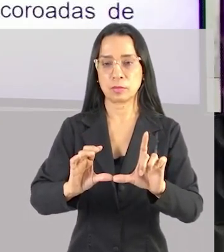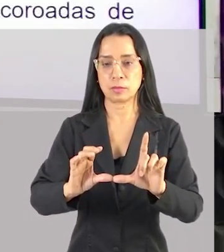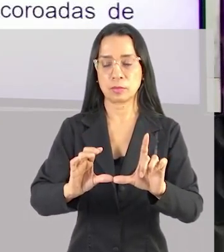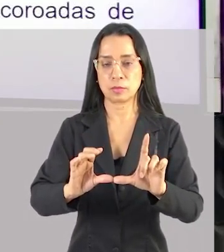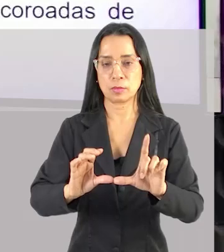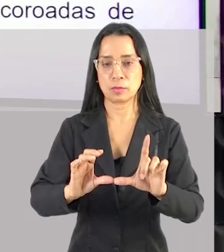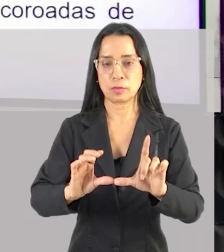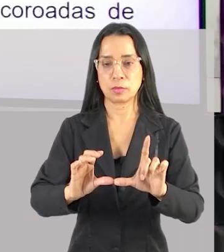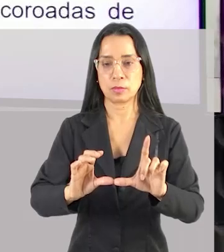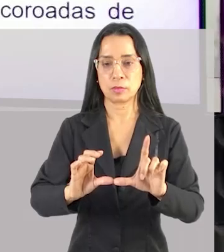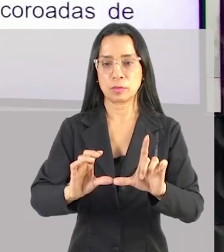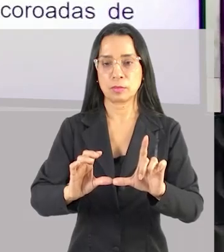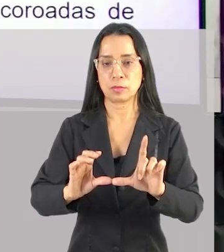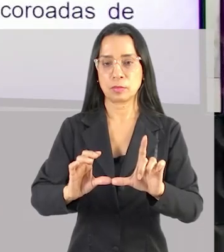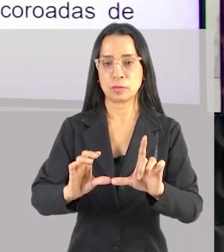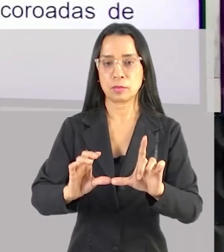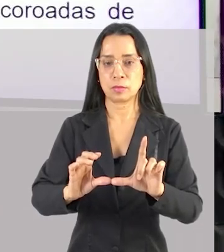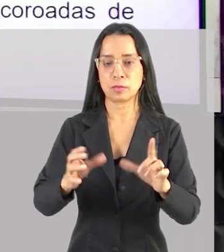da divindade.